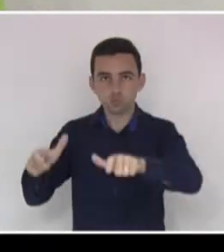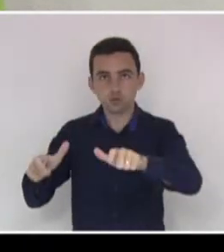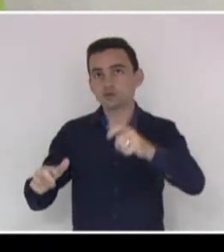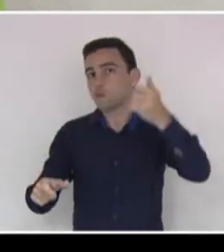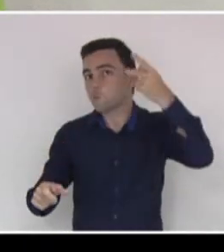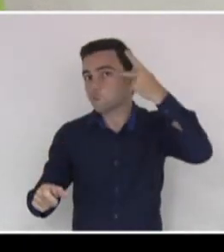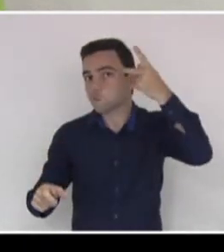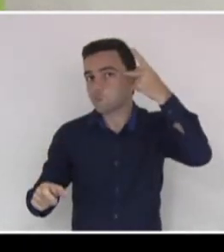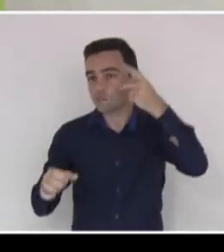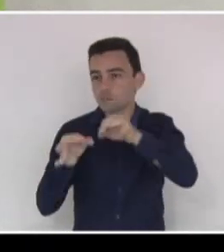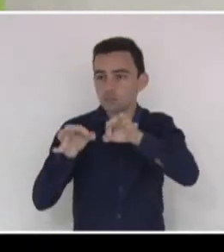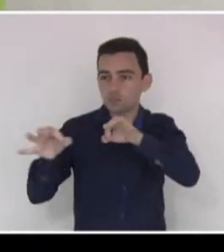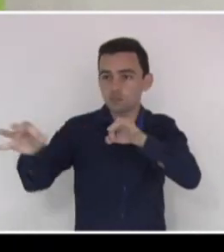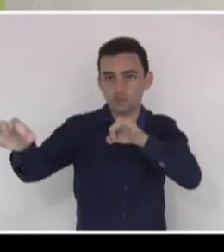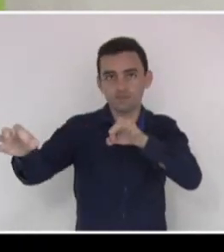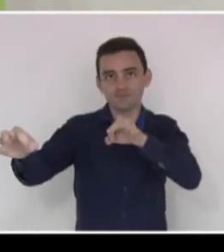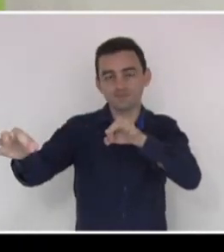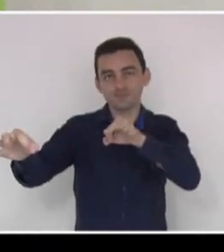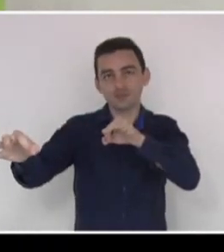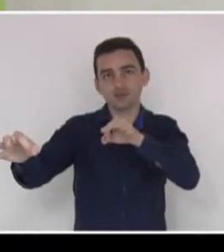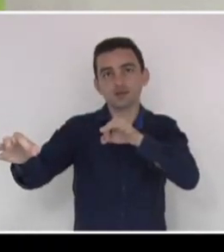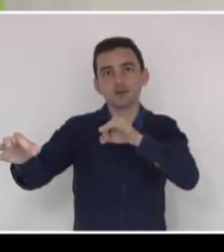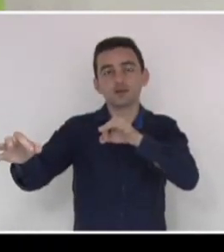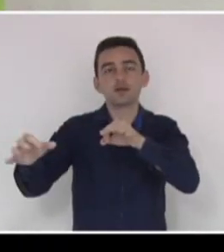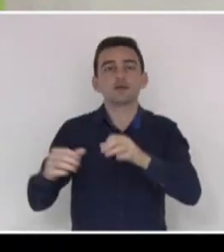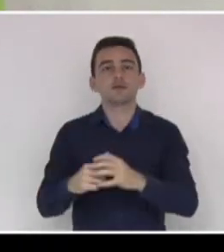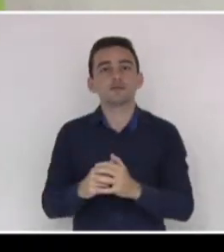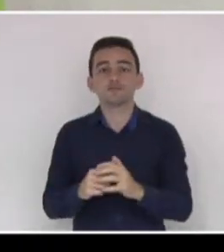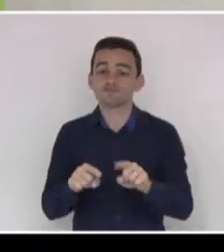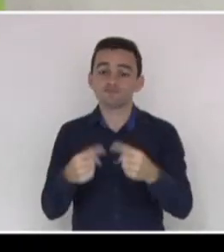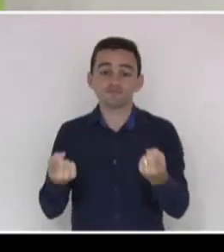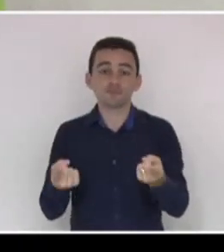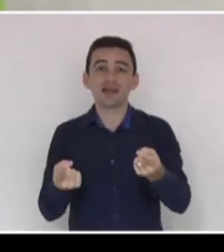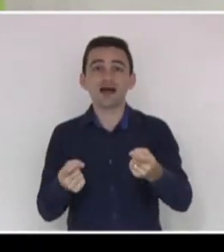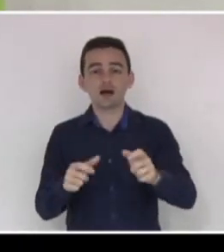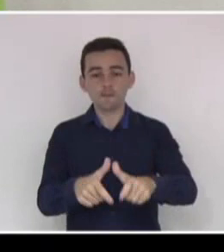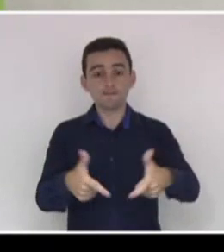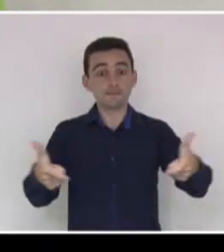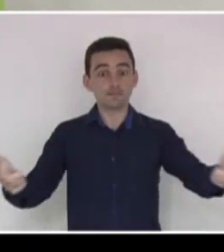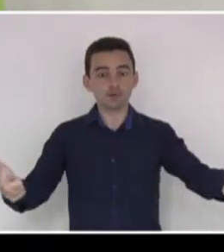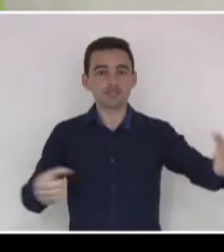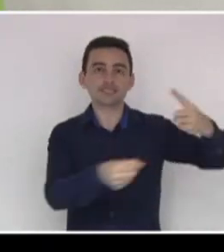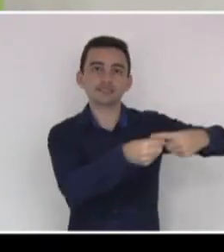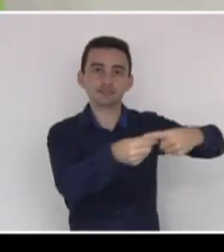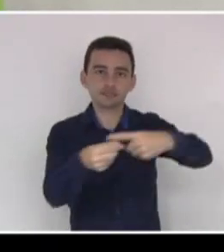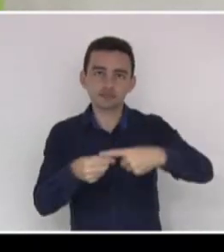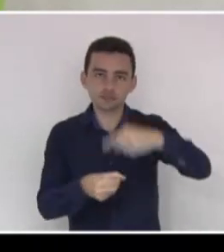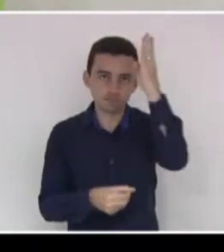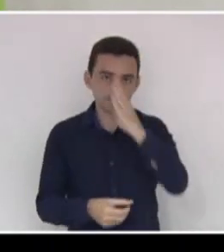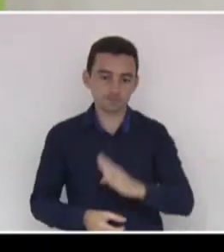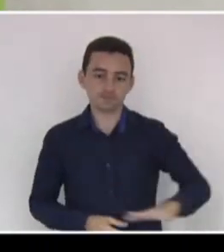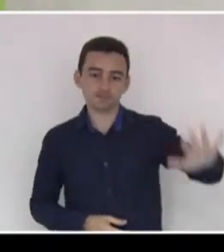Paulo. Em consequência, a grande maioria dos municípios brasileiros estão